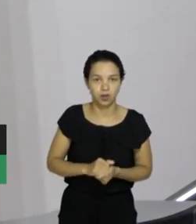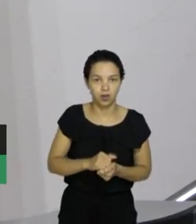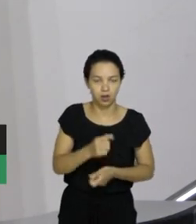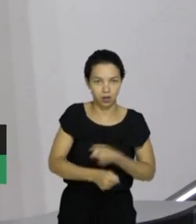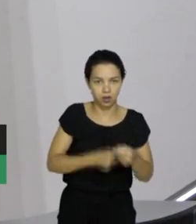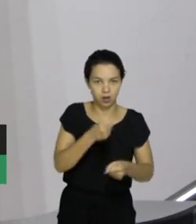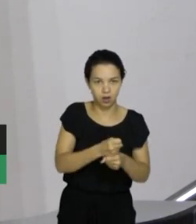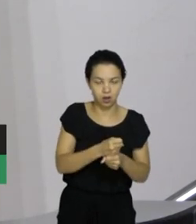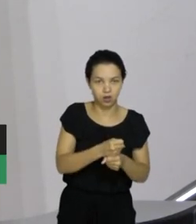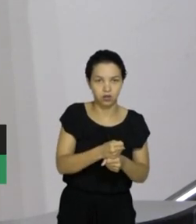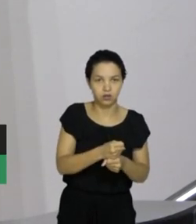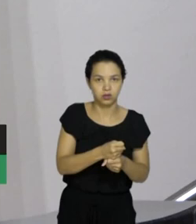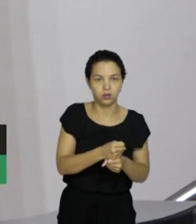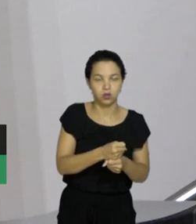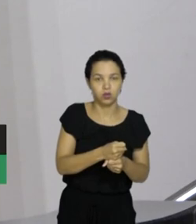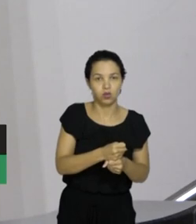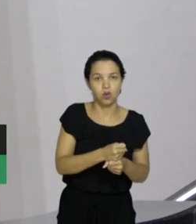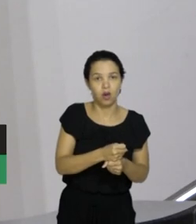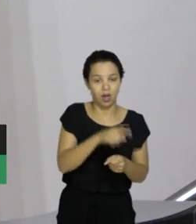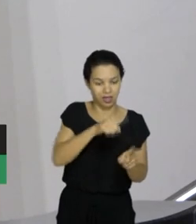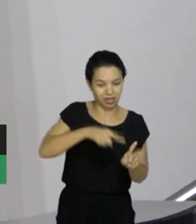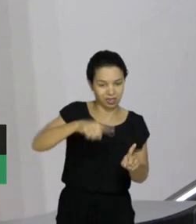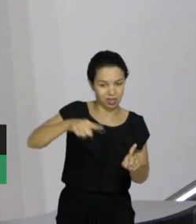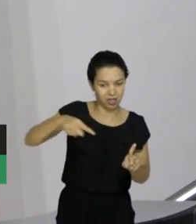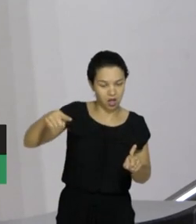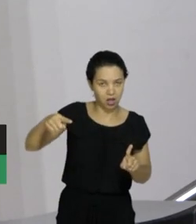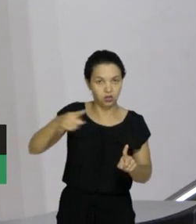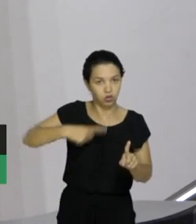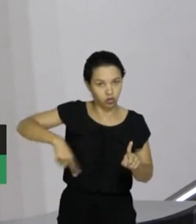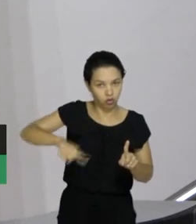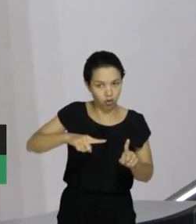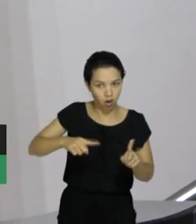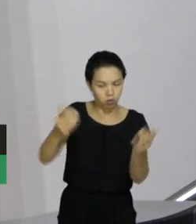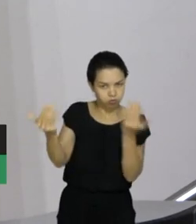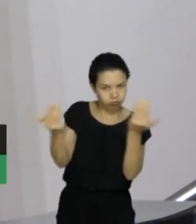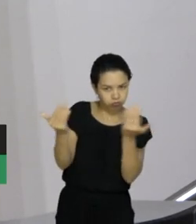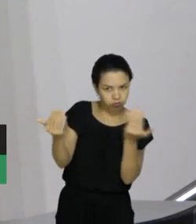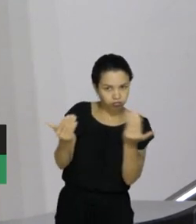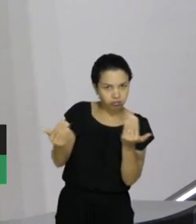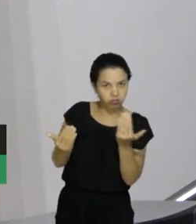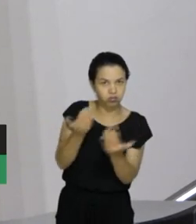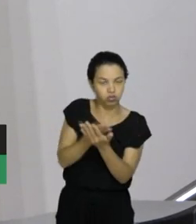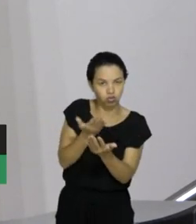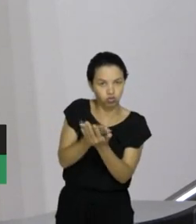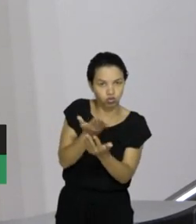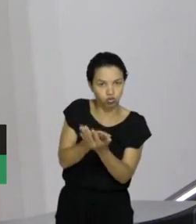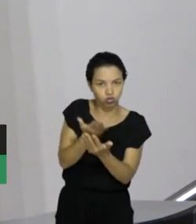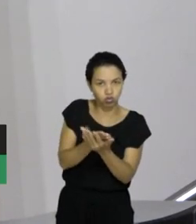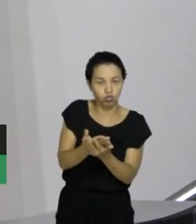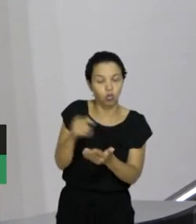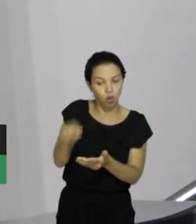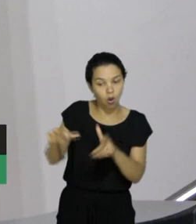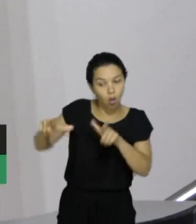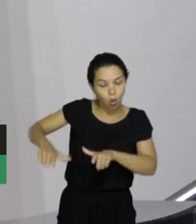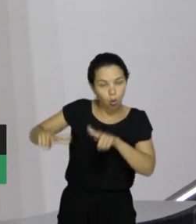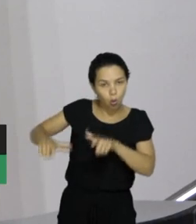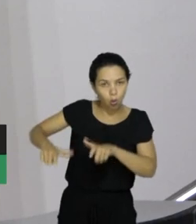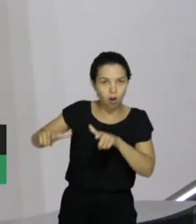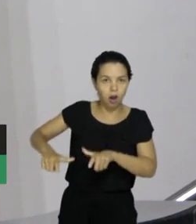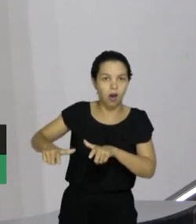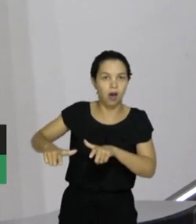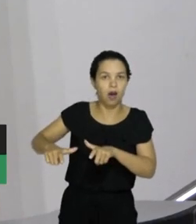esses dados servem de subsídio para análises e Estudos que Observatório em outra